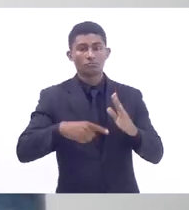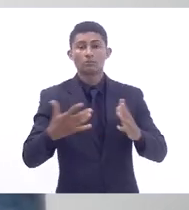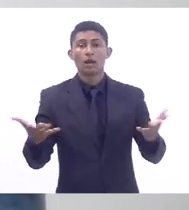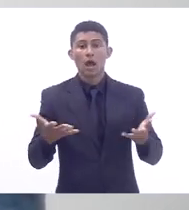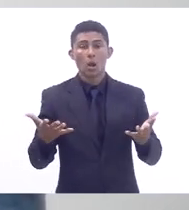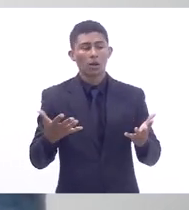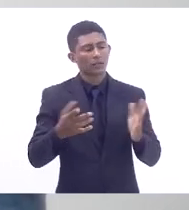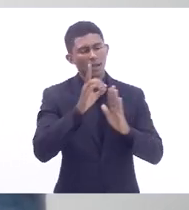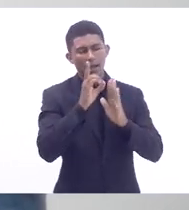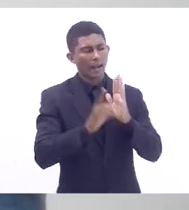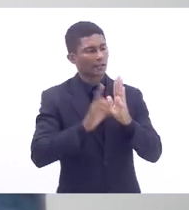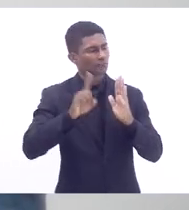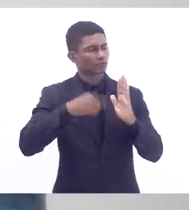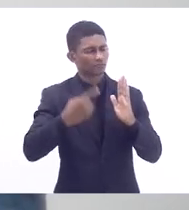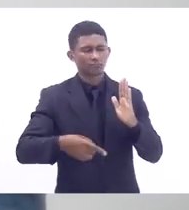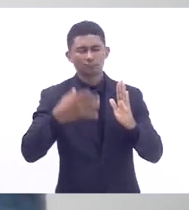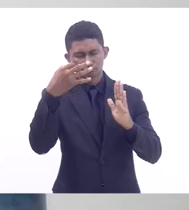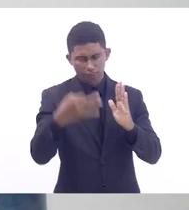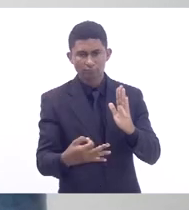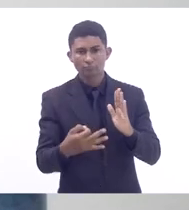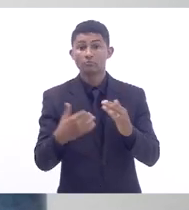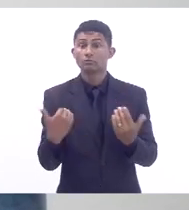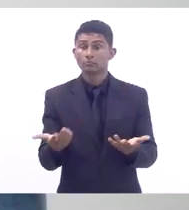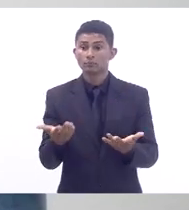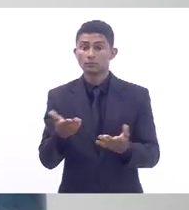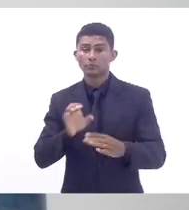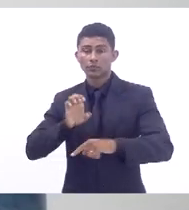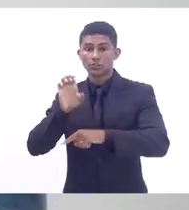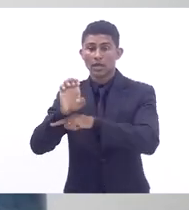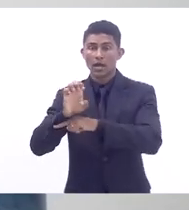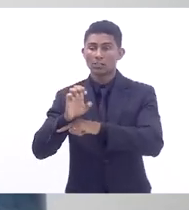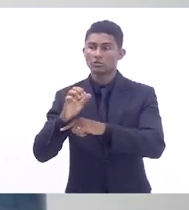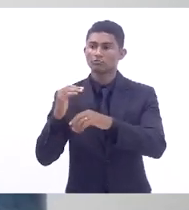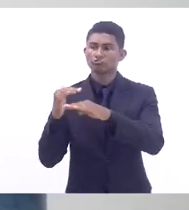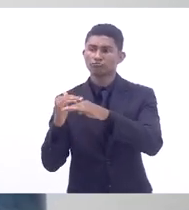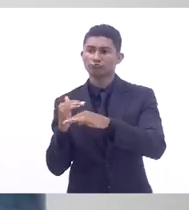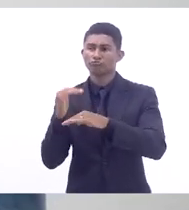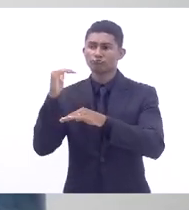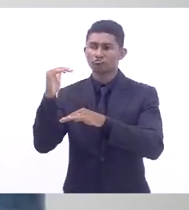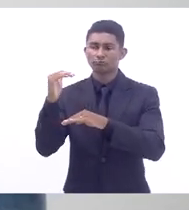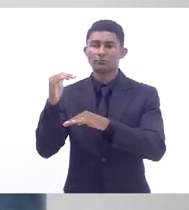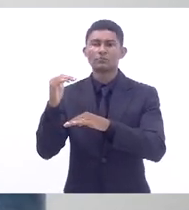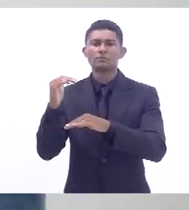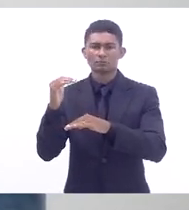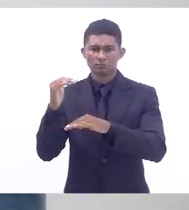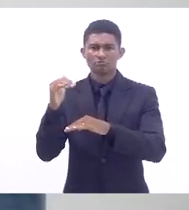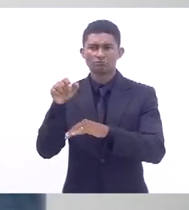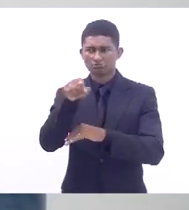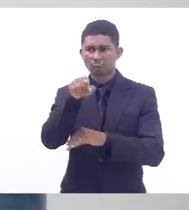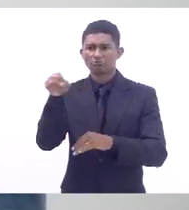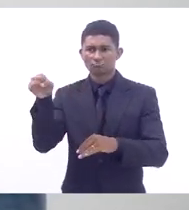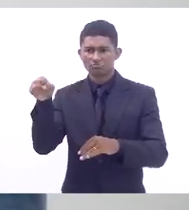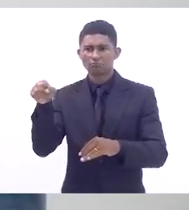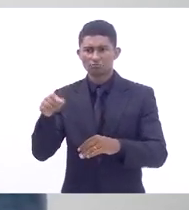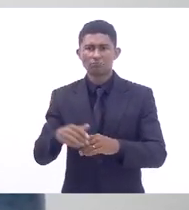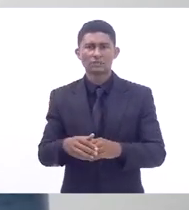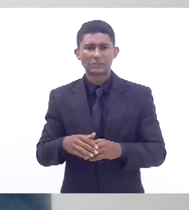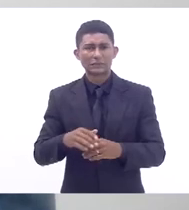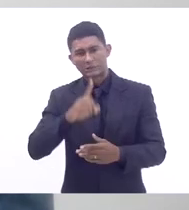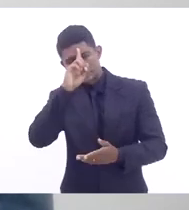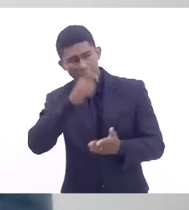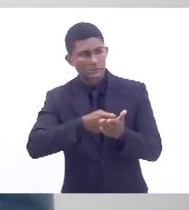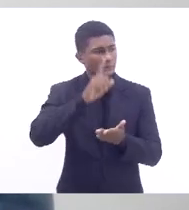deste decreto Ou seja a soberania do estado realmente está a sua intervenção nas suas